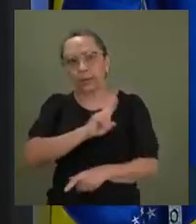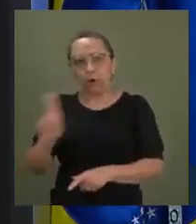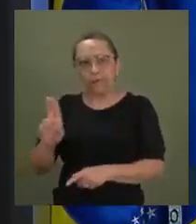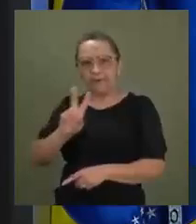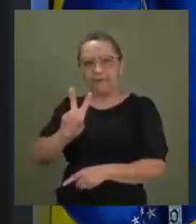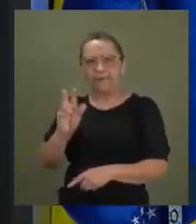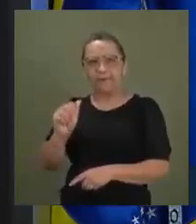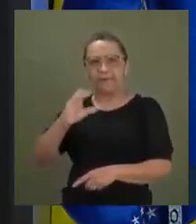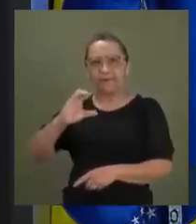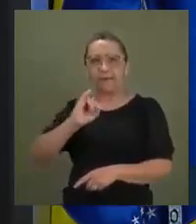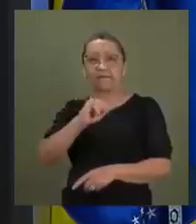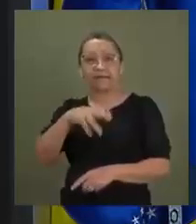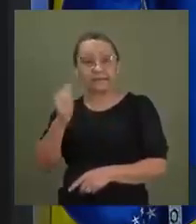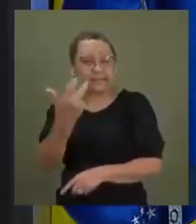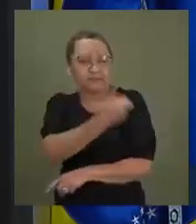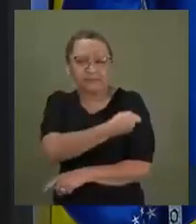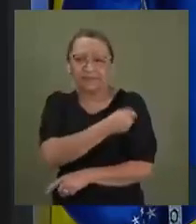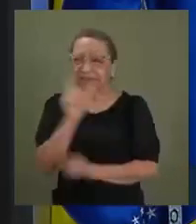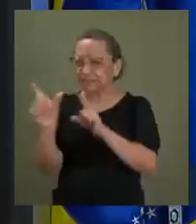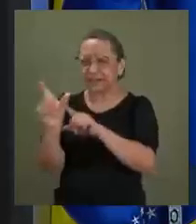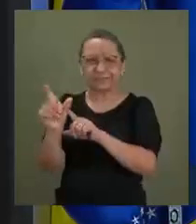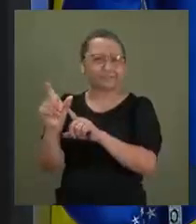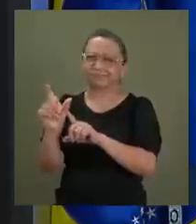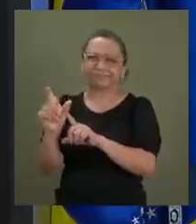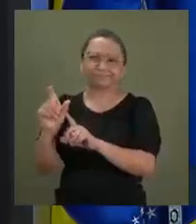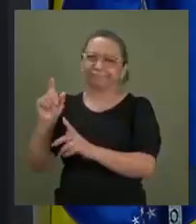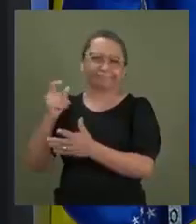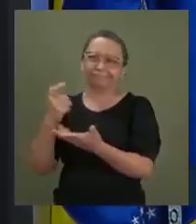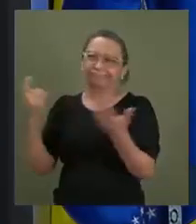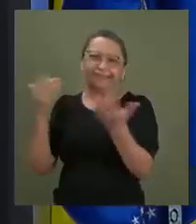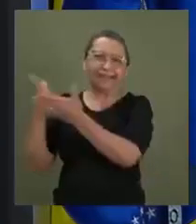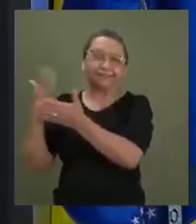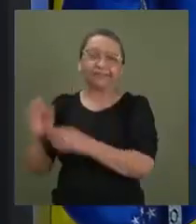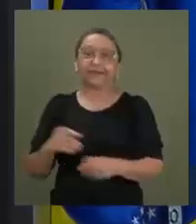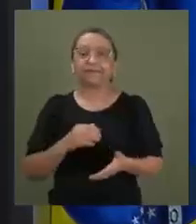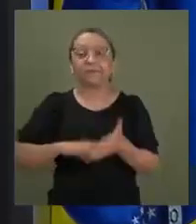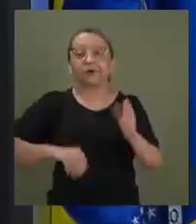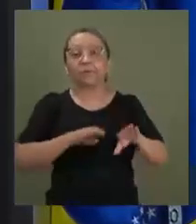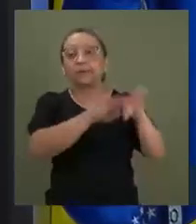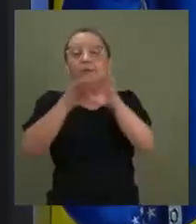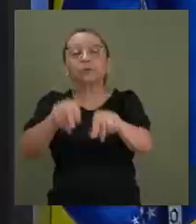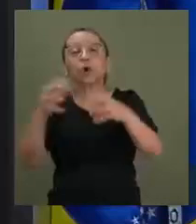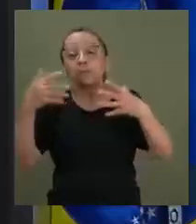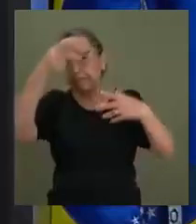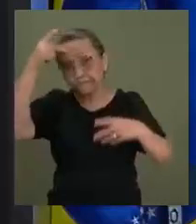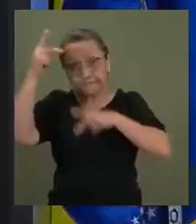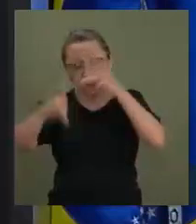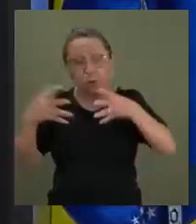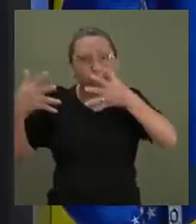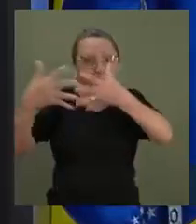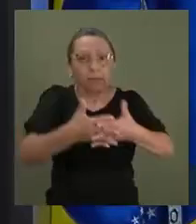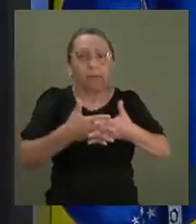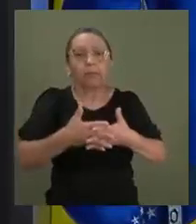vacina, então esse termo está fora do padrão, não é de vacina, então isso aí confunde a população. Então, segundo